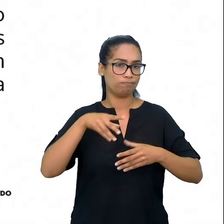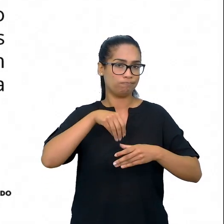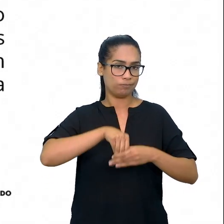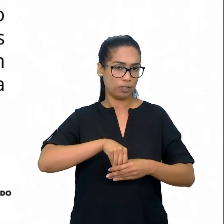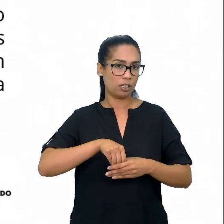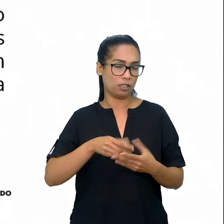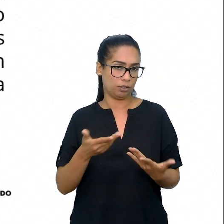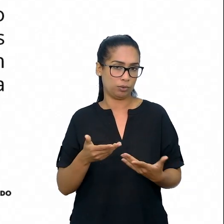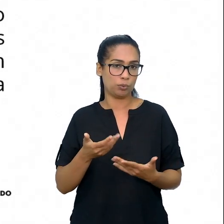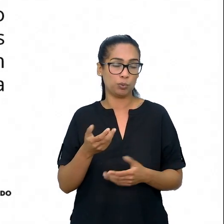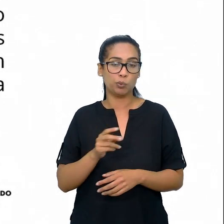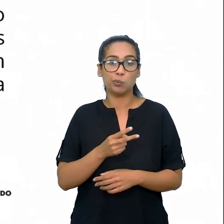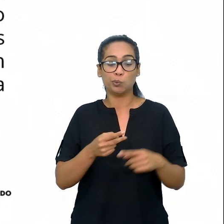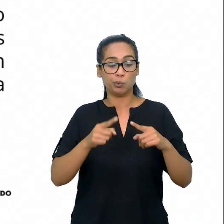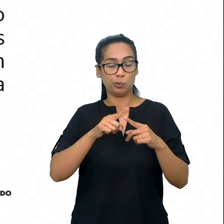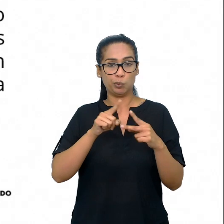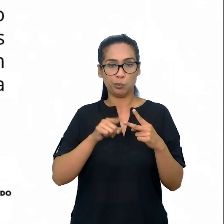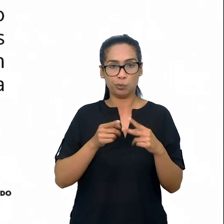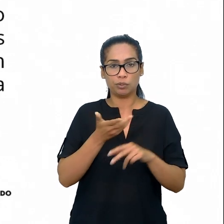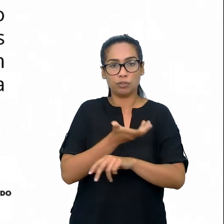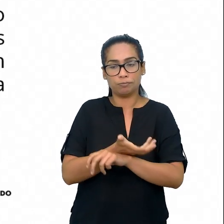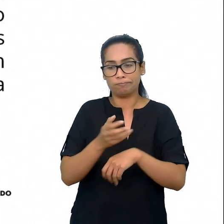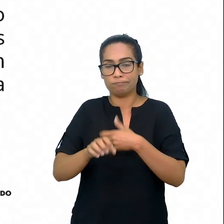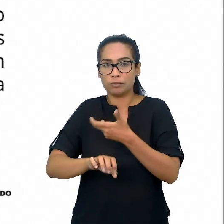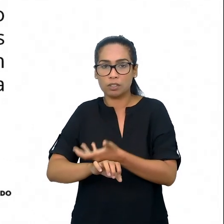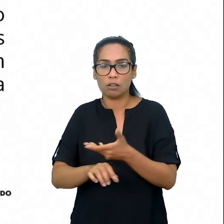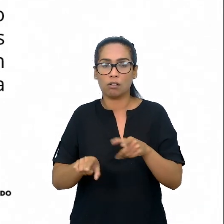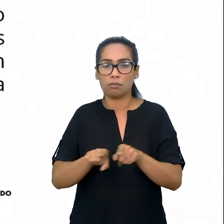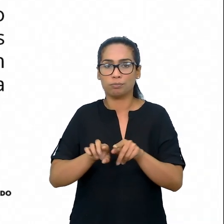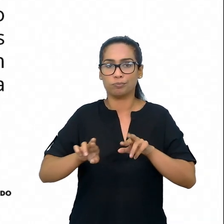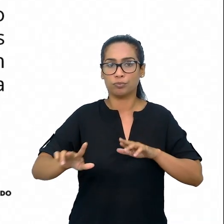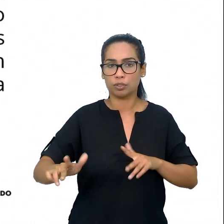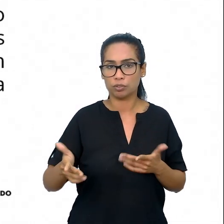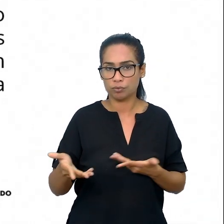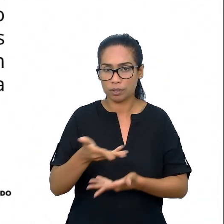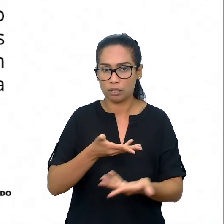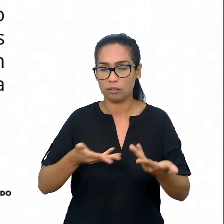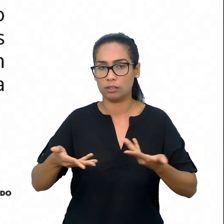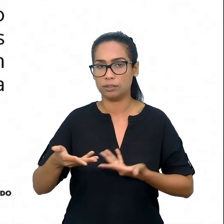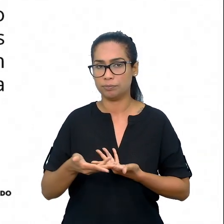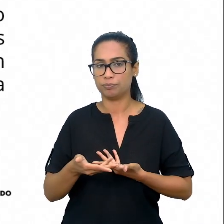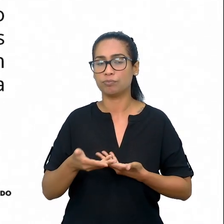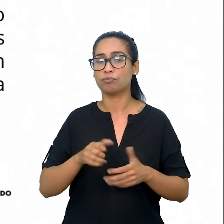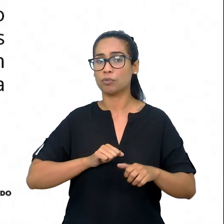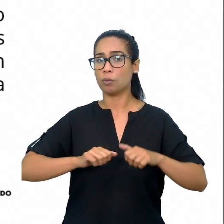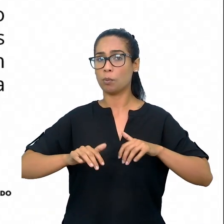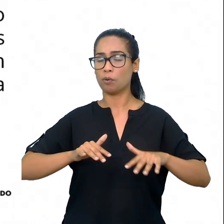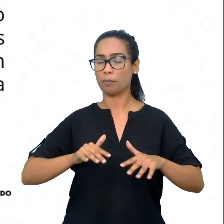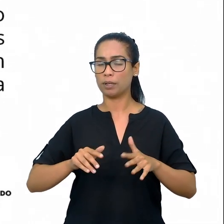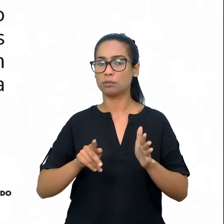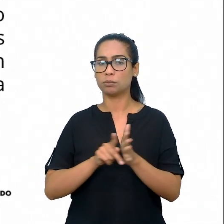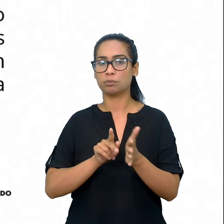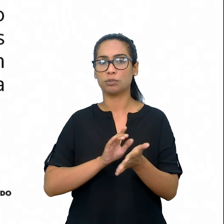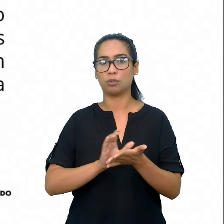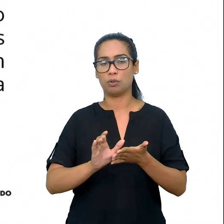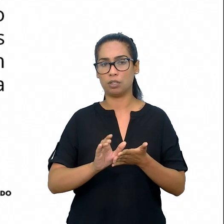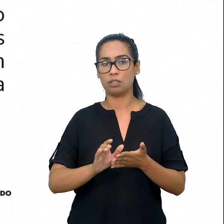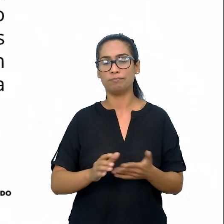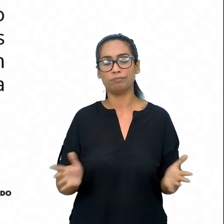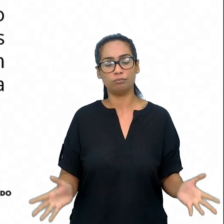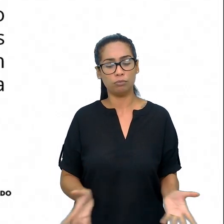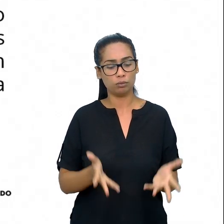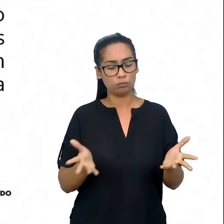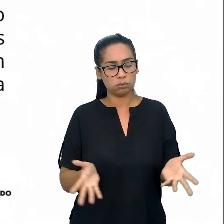muito importante e ser um foco quando a gente fala no documento curricular, ele é importante para motivar os